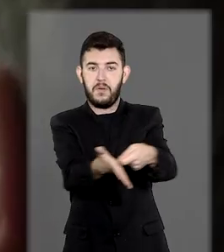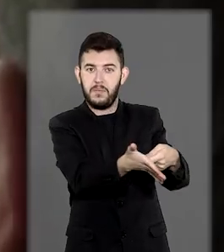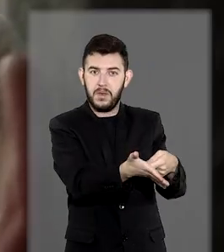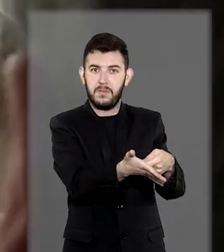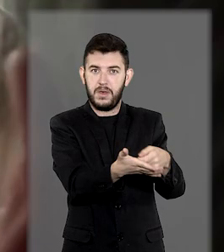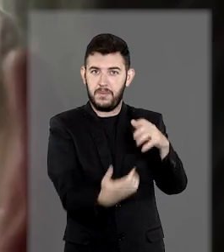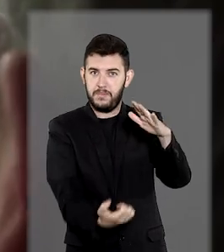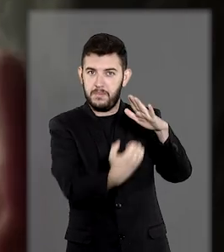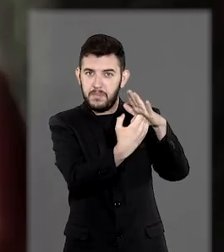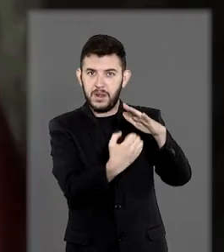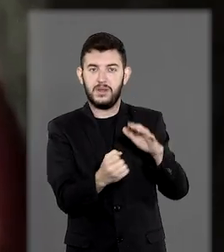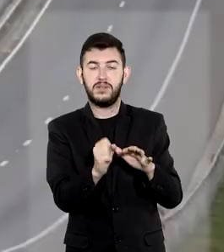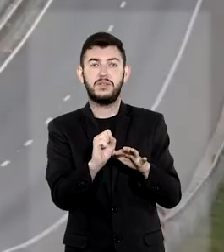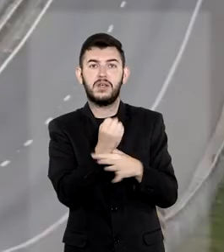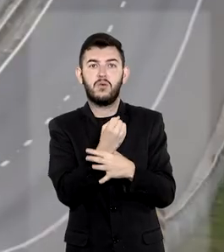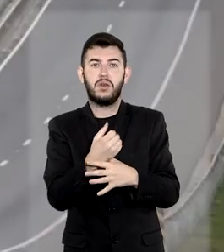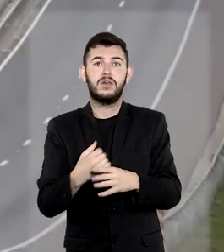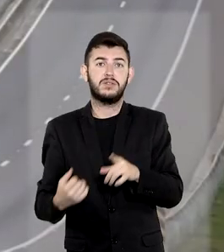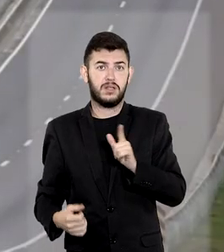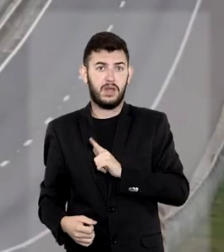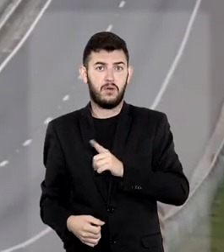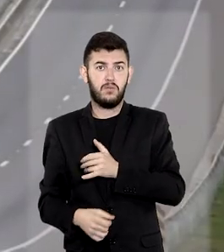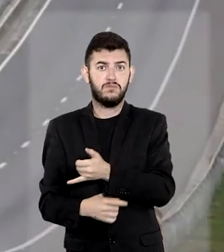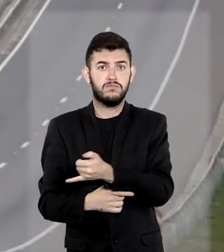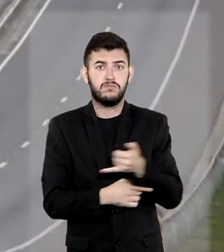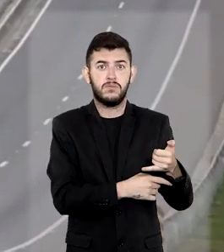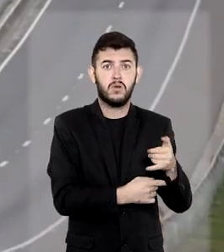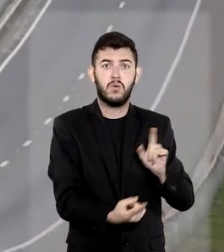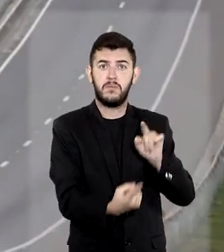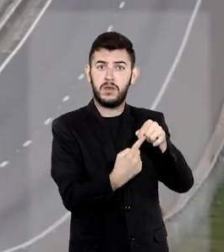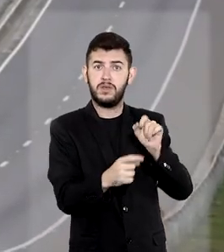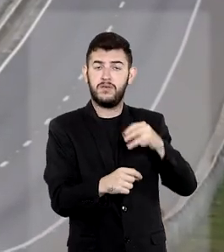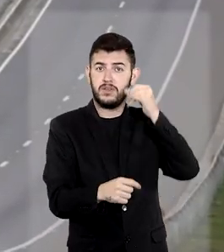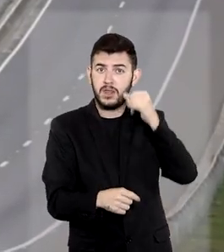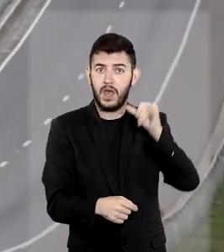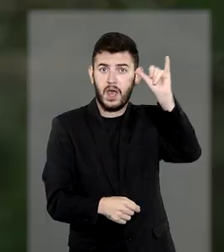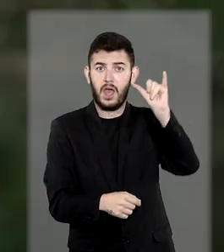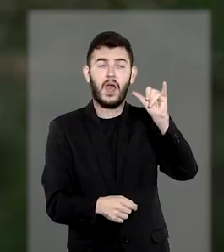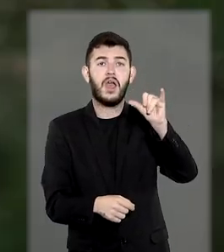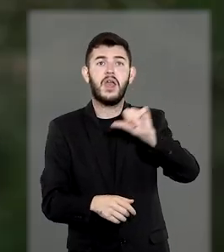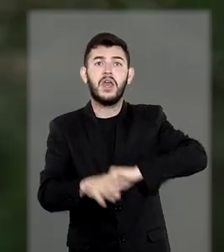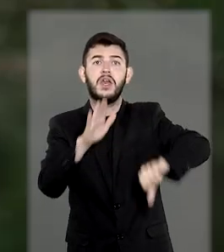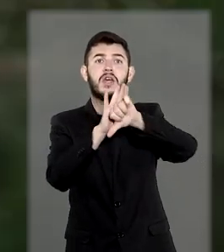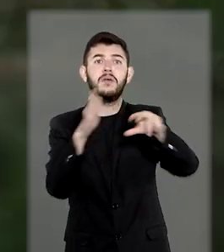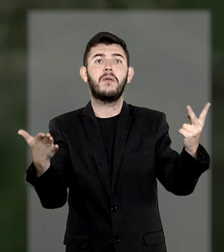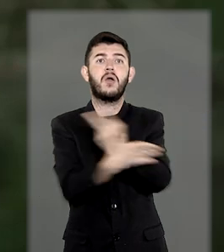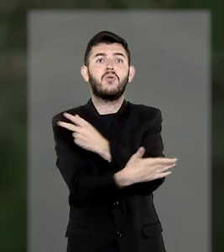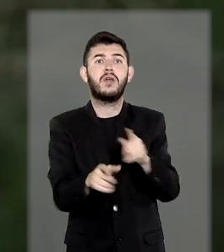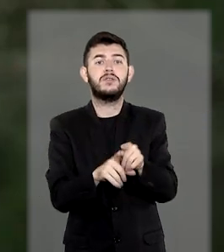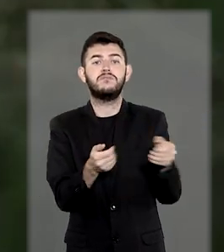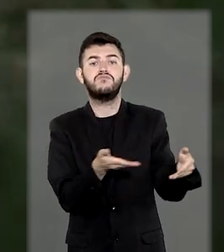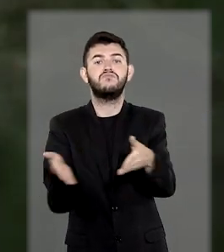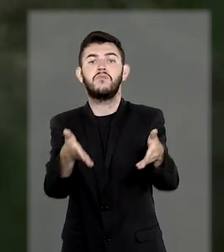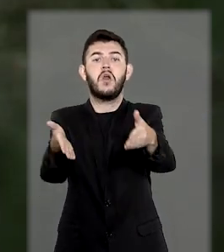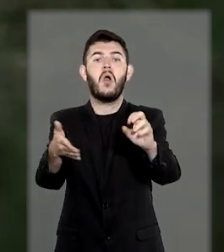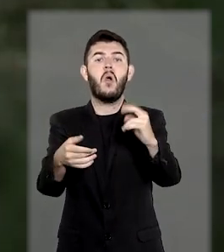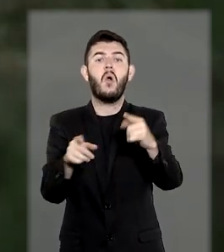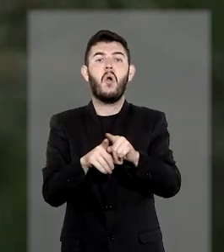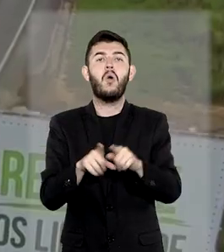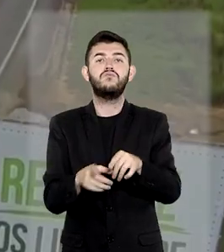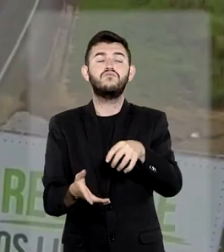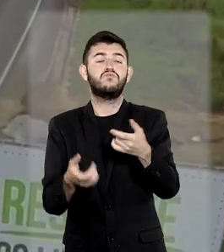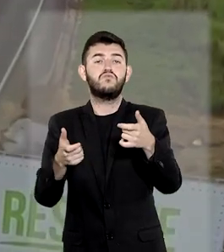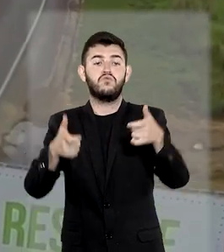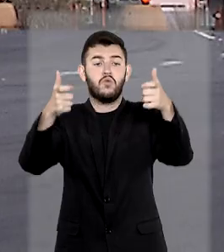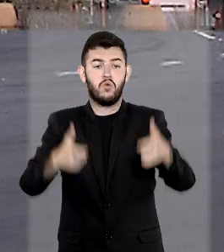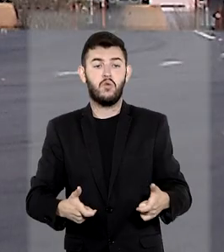exigir que a empresa disponibilize segurança armada para prevenir crimes ao longo da estrada ou nos postos de pedágio.